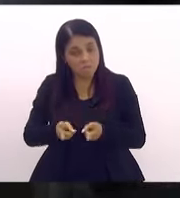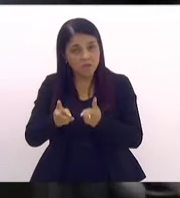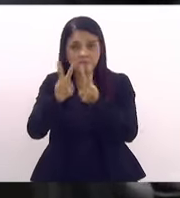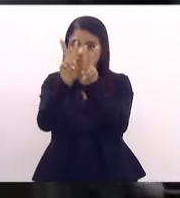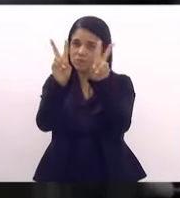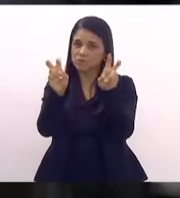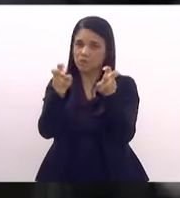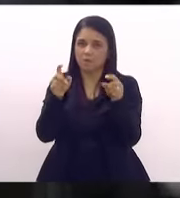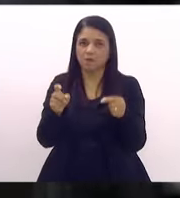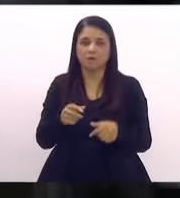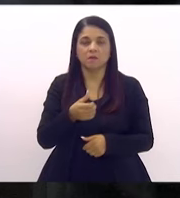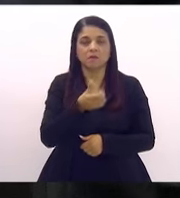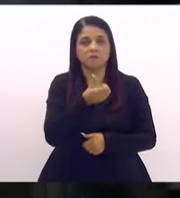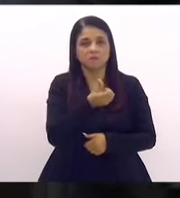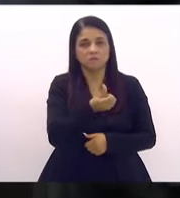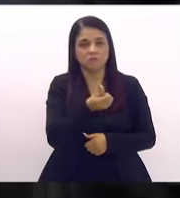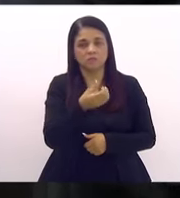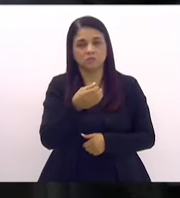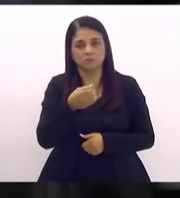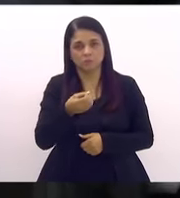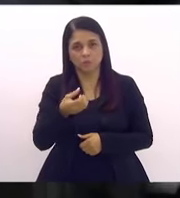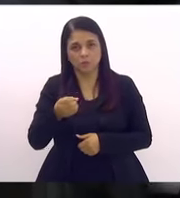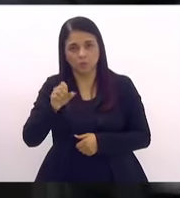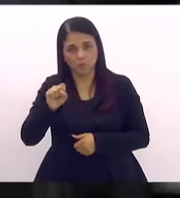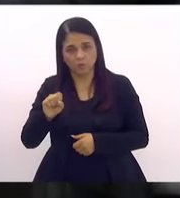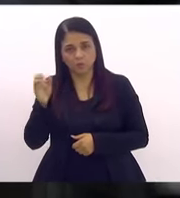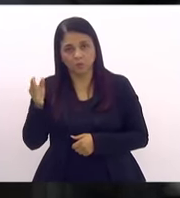tema, 6.008 de 22.